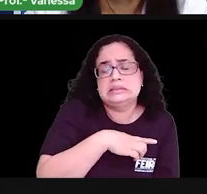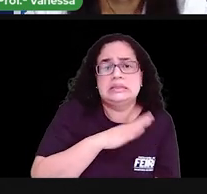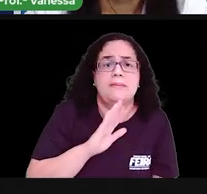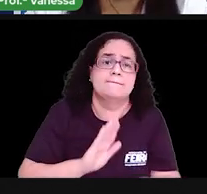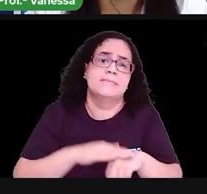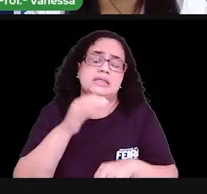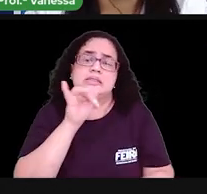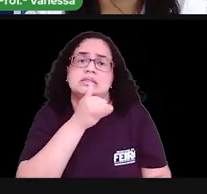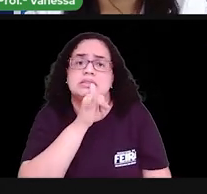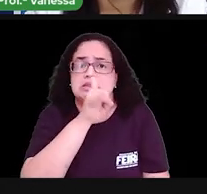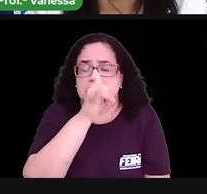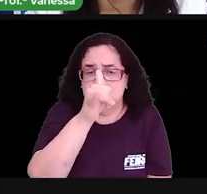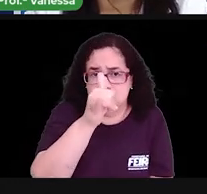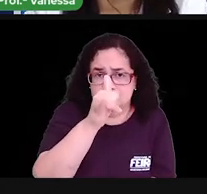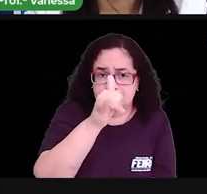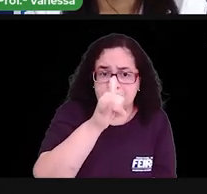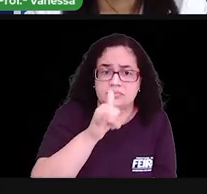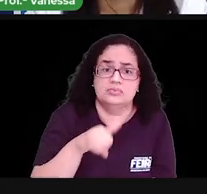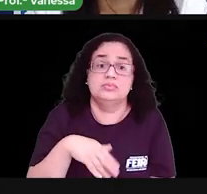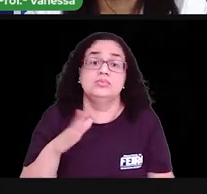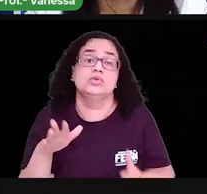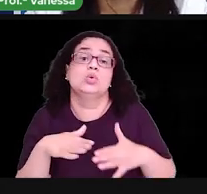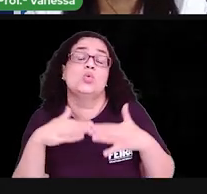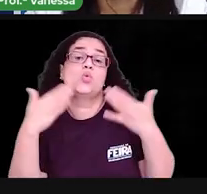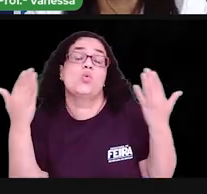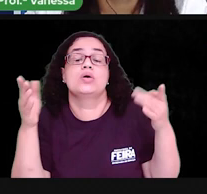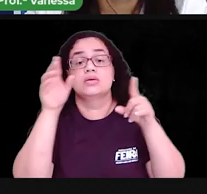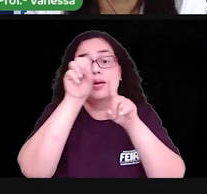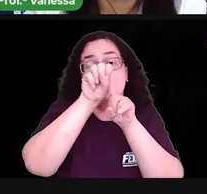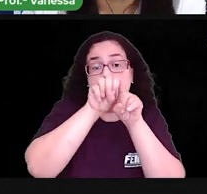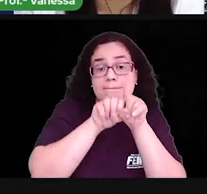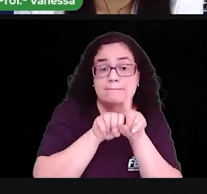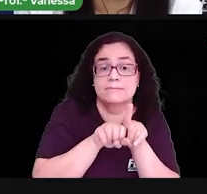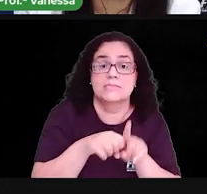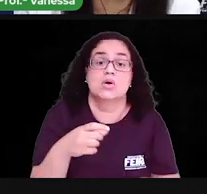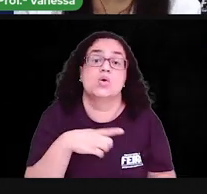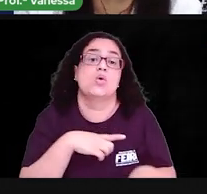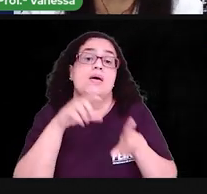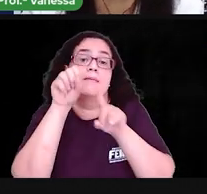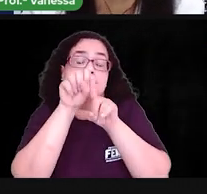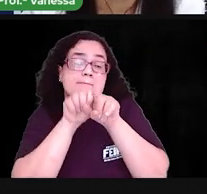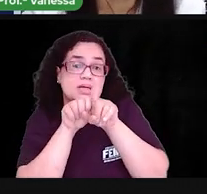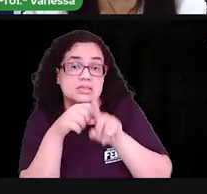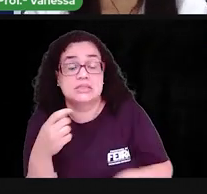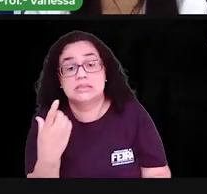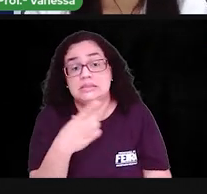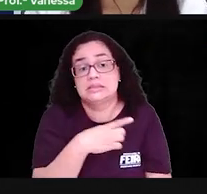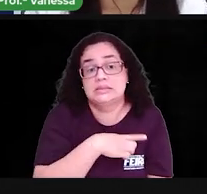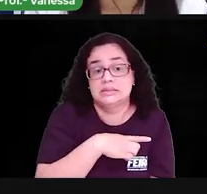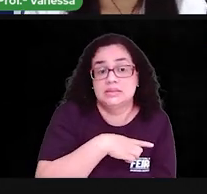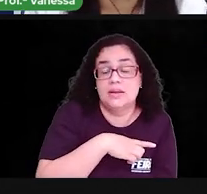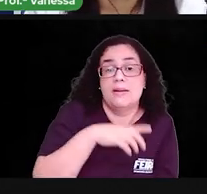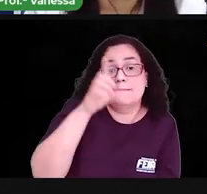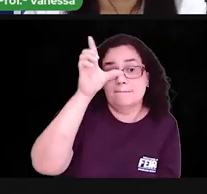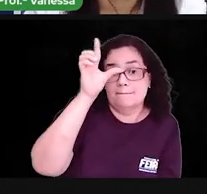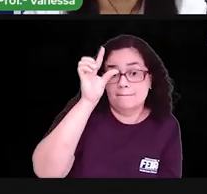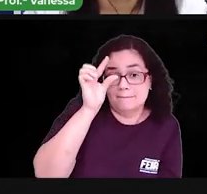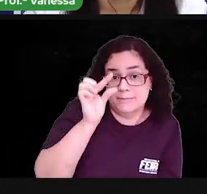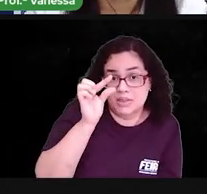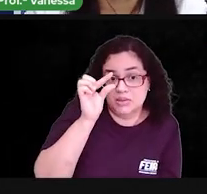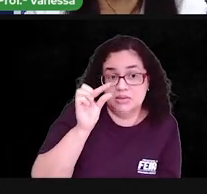consumo de energia e quais meses ouviu qual mês houve o consumo